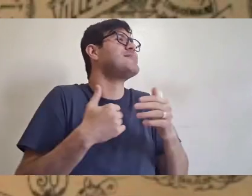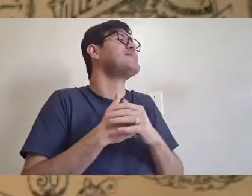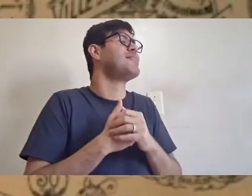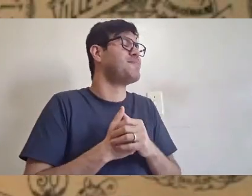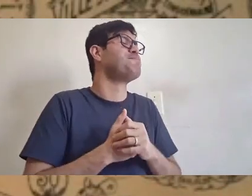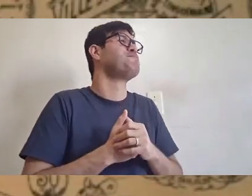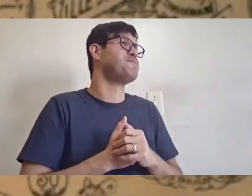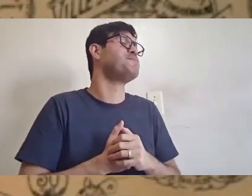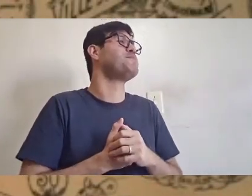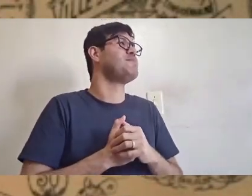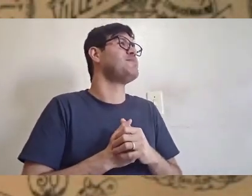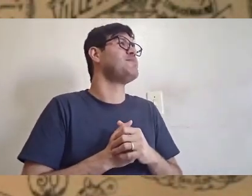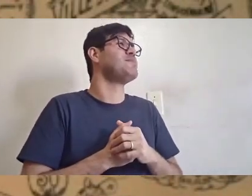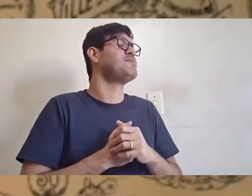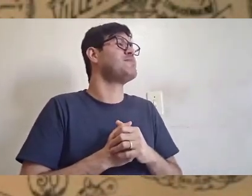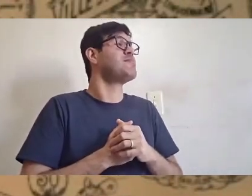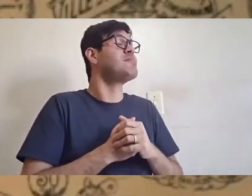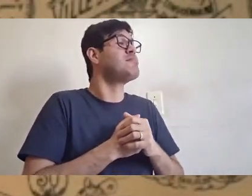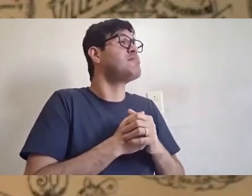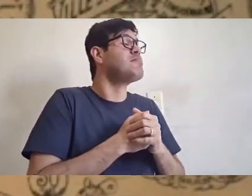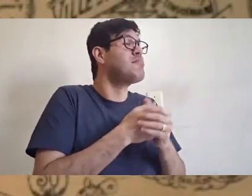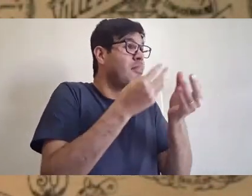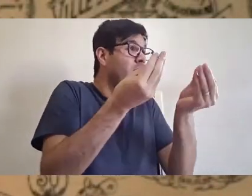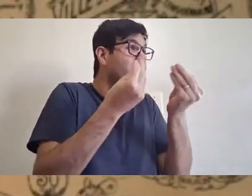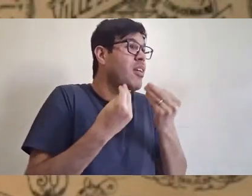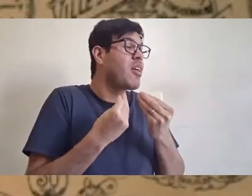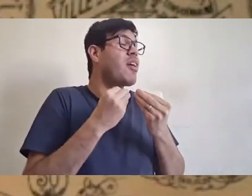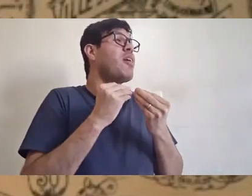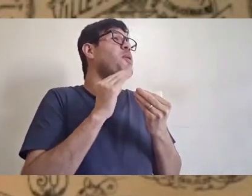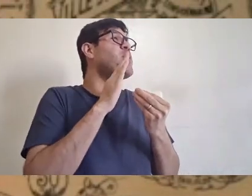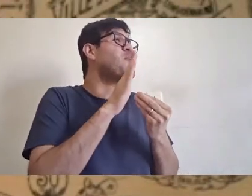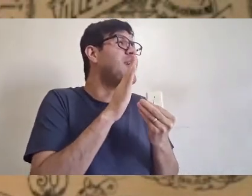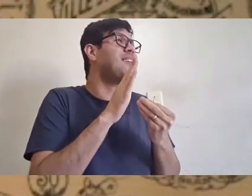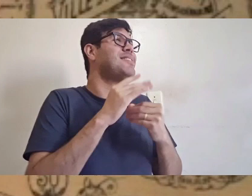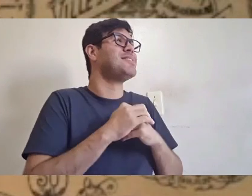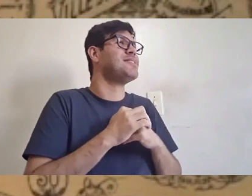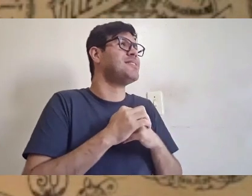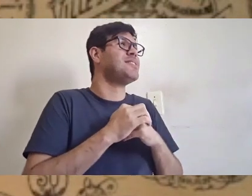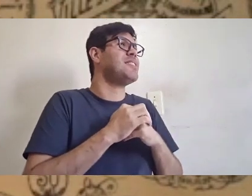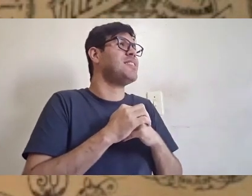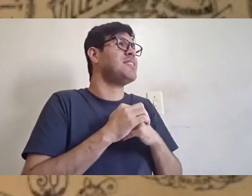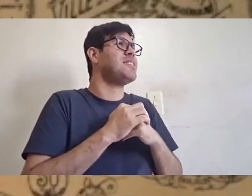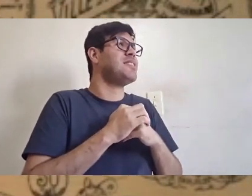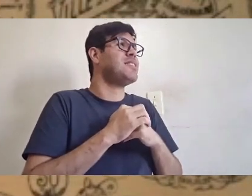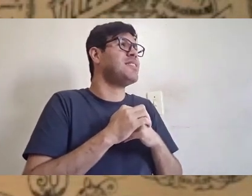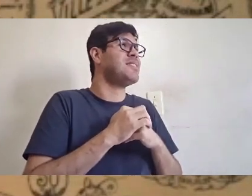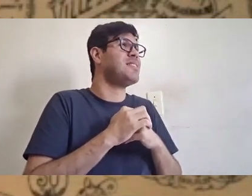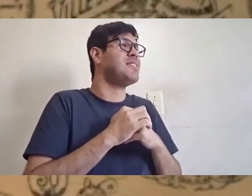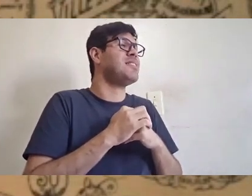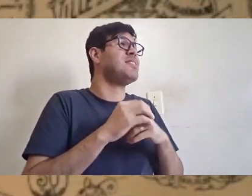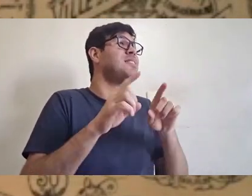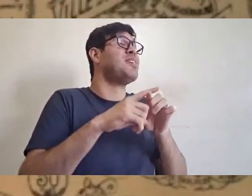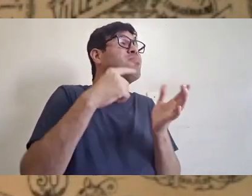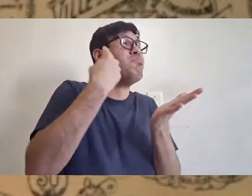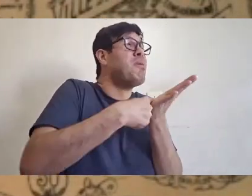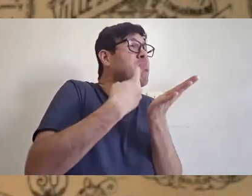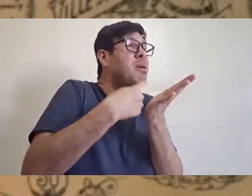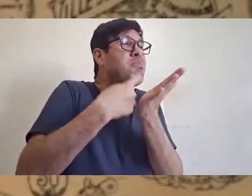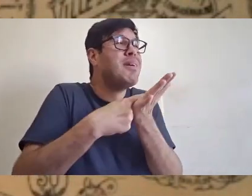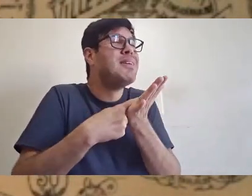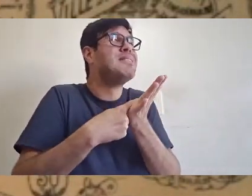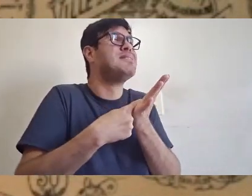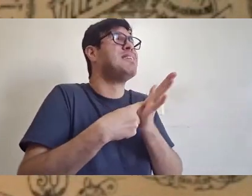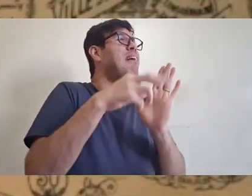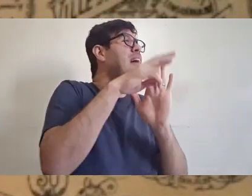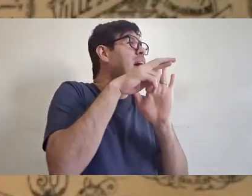E deu mais, entendeu? Com uma porção de compromissos, de exigências. Aí